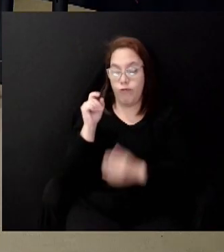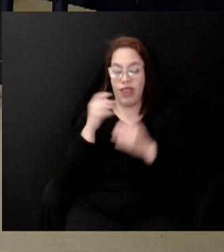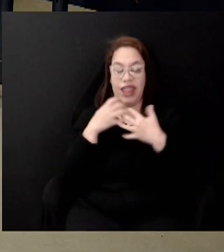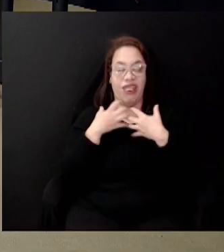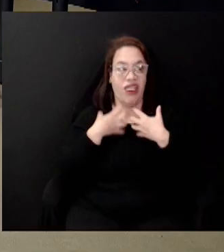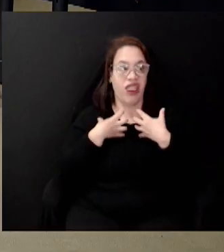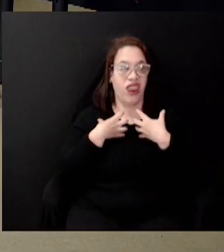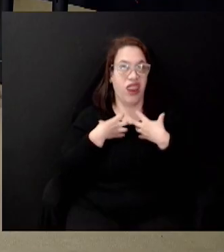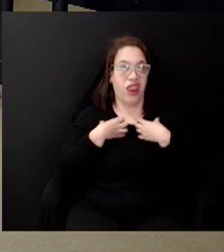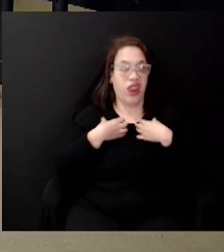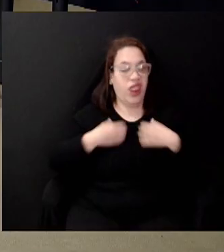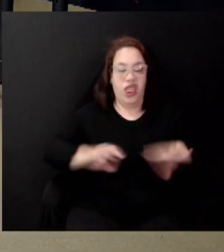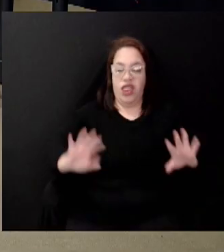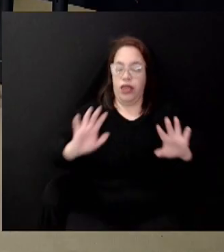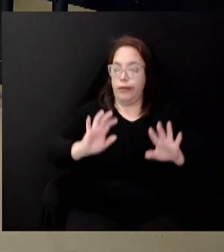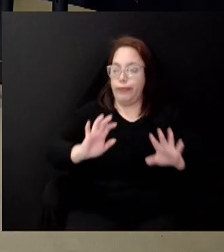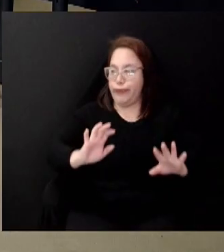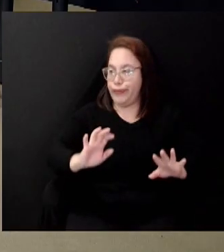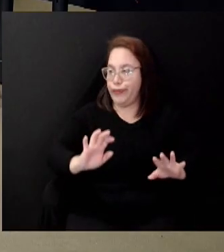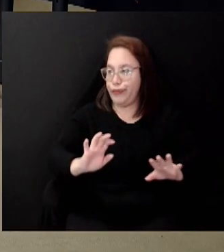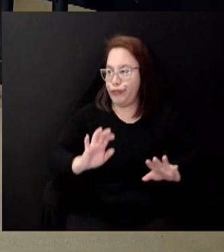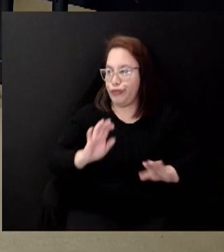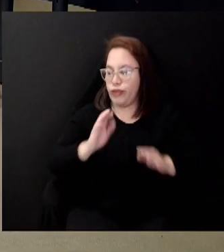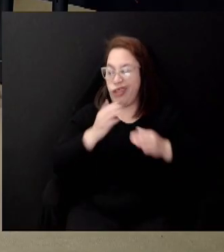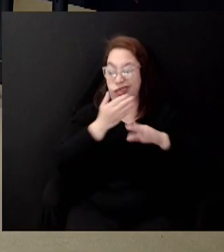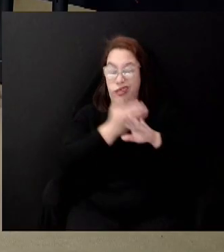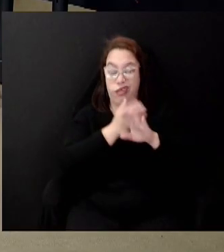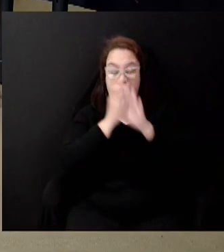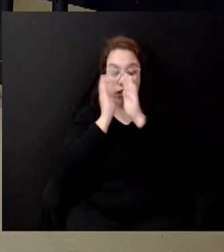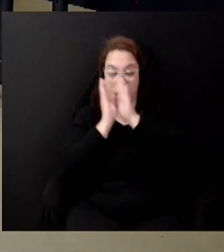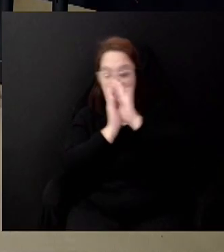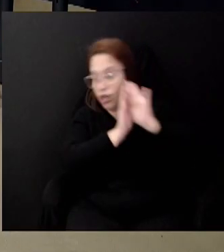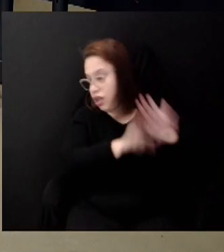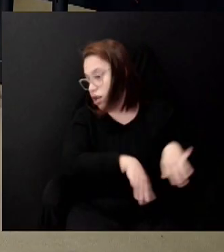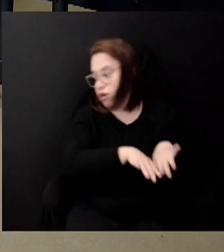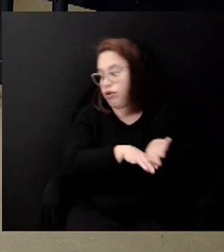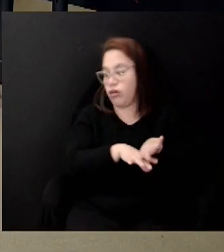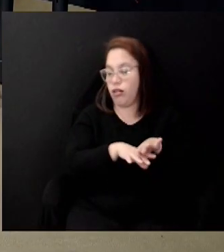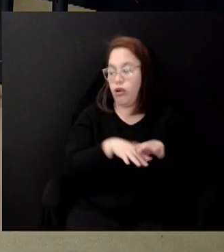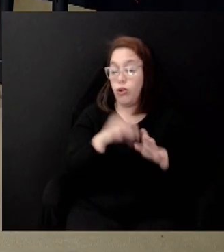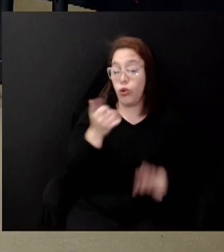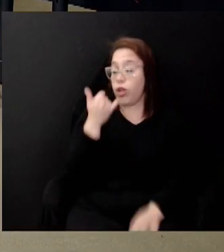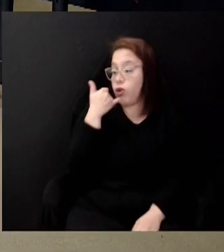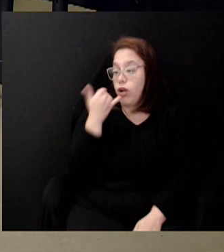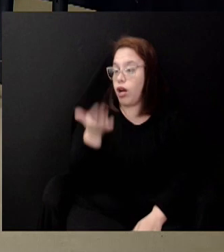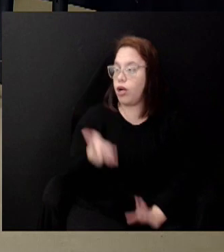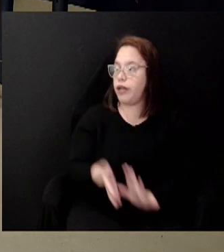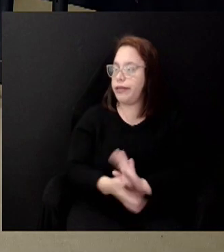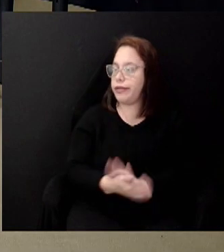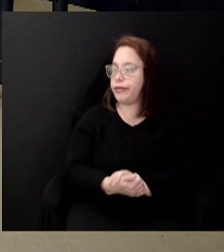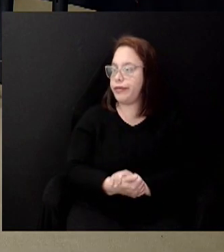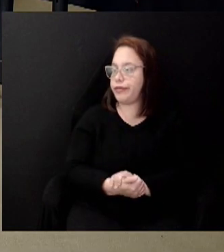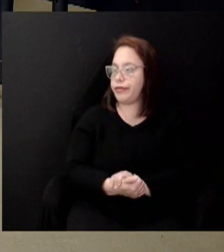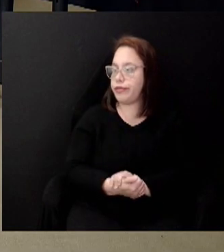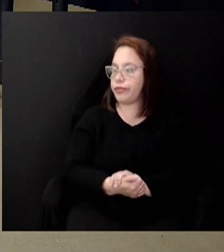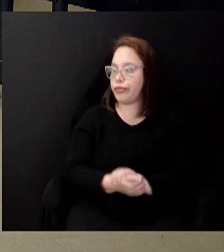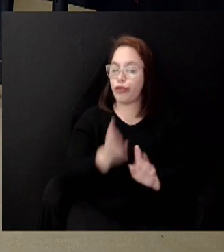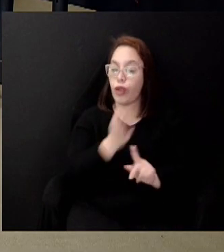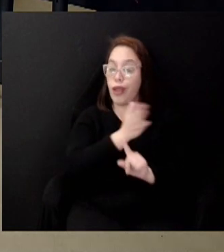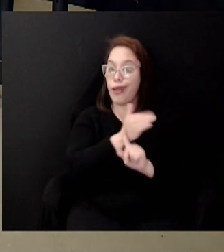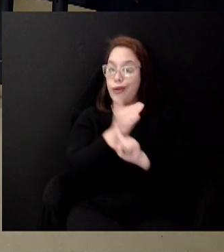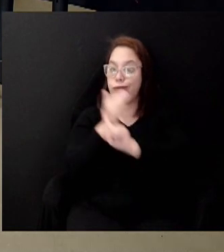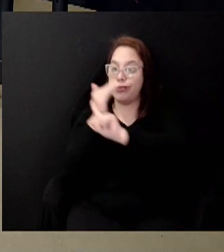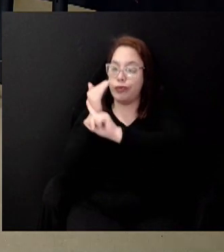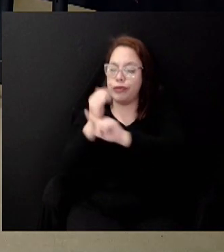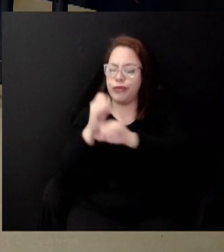desintoxicação, podemos dizer assim, da questão do celular, da tecnologia. Qual que é a sua